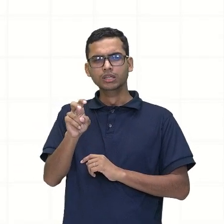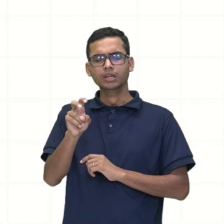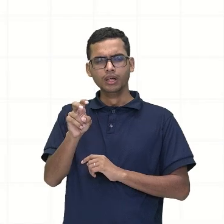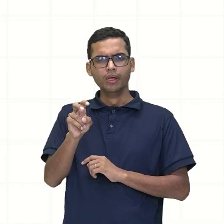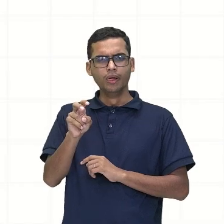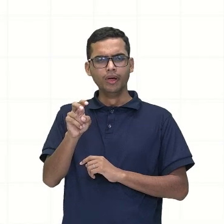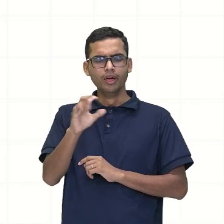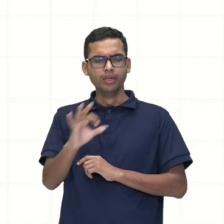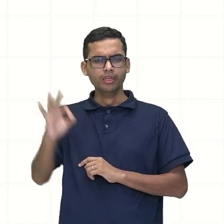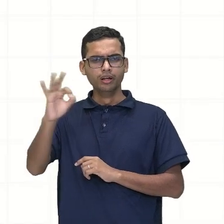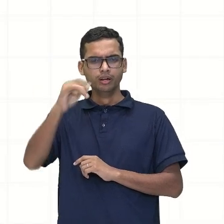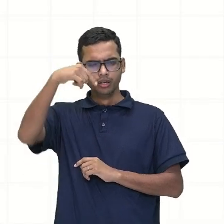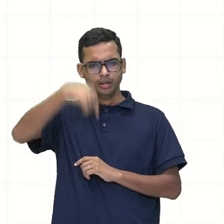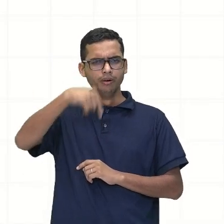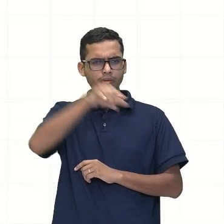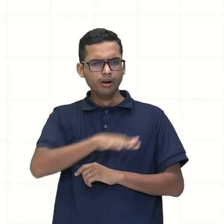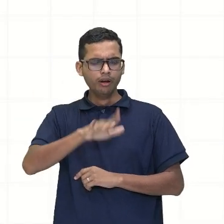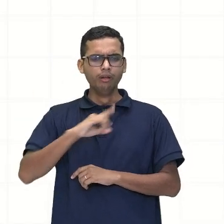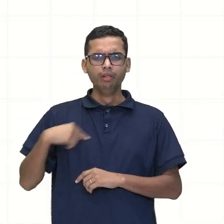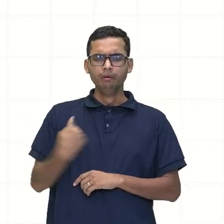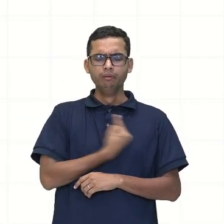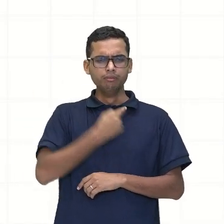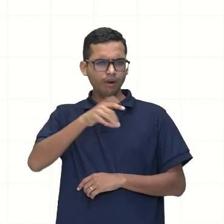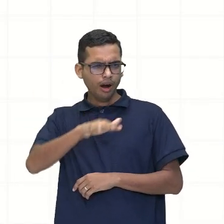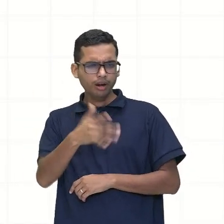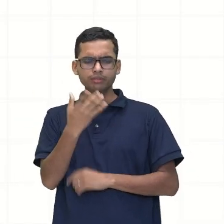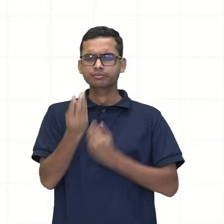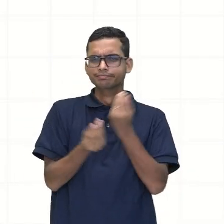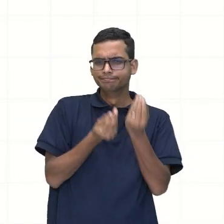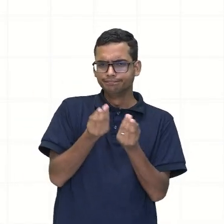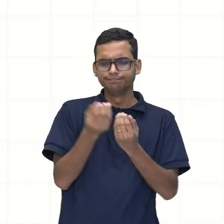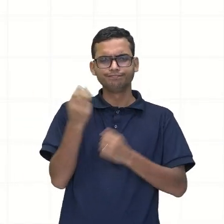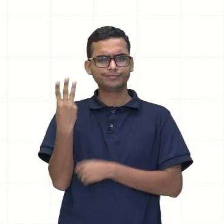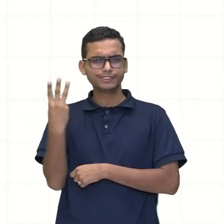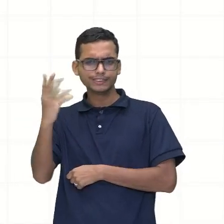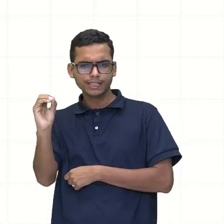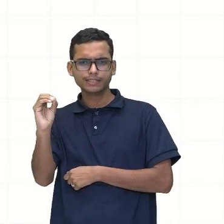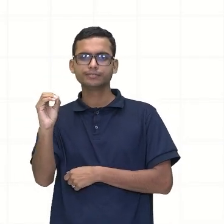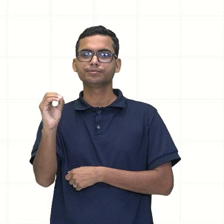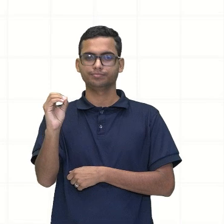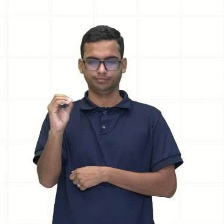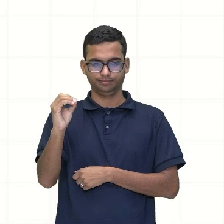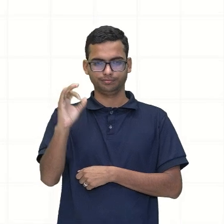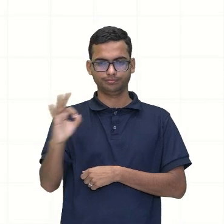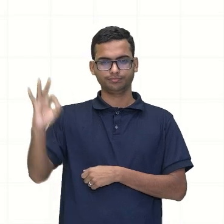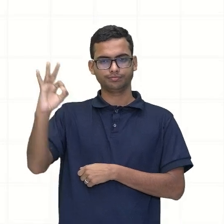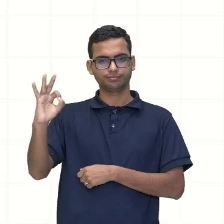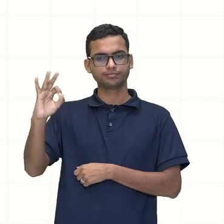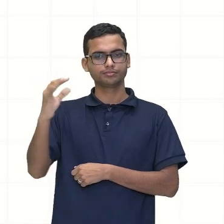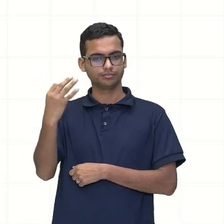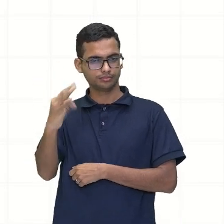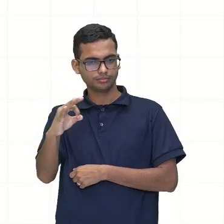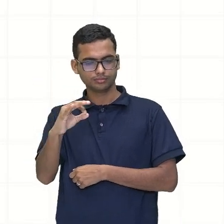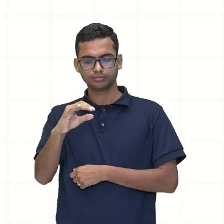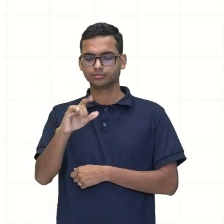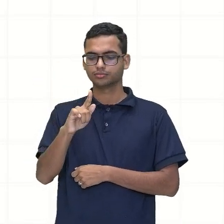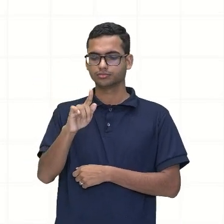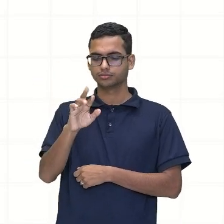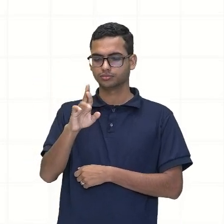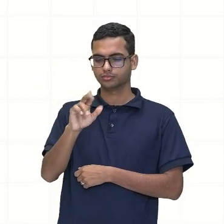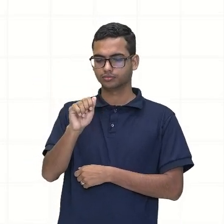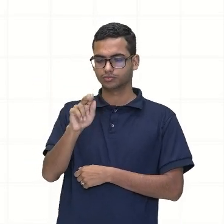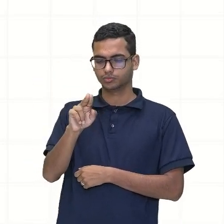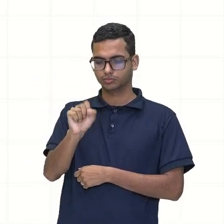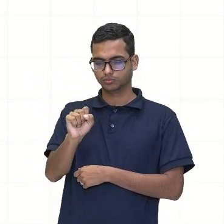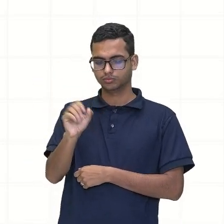temos uma temperatura ali em torno de 30 graus Celsius, tá bom? Que